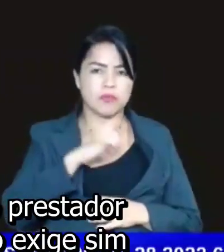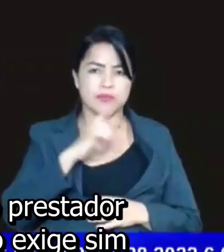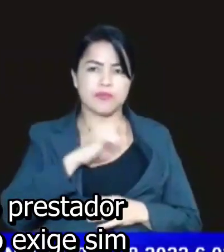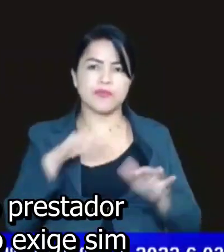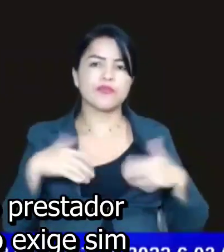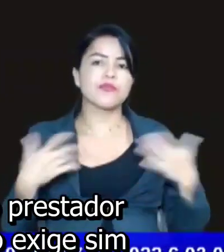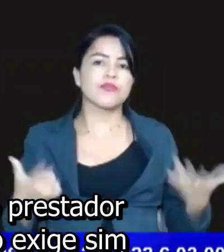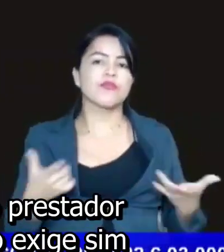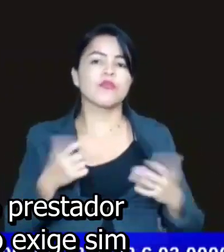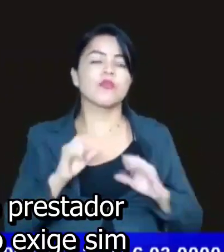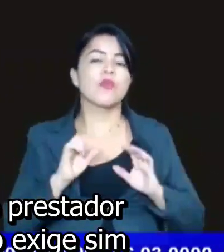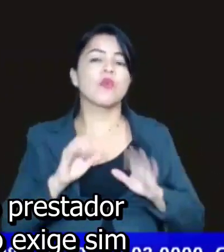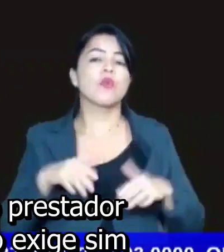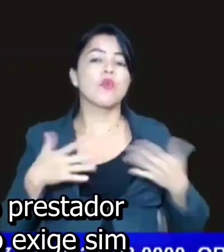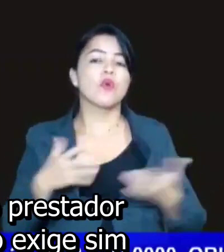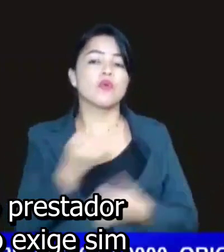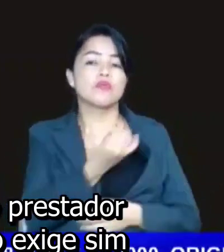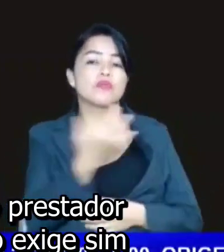sobre o qual deva ser